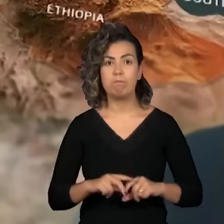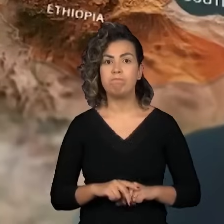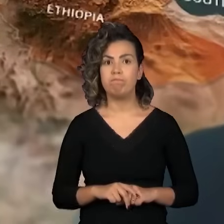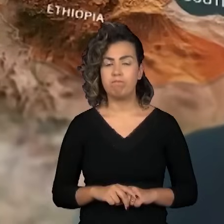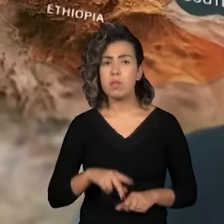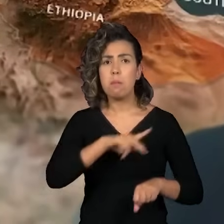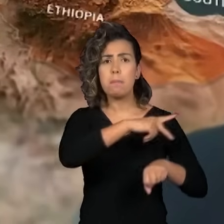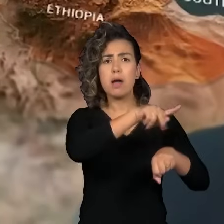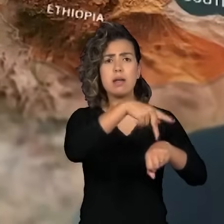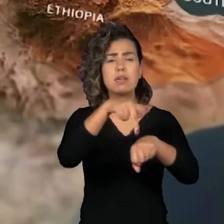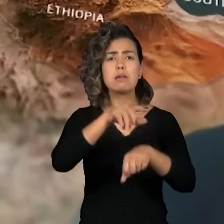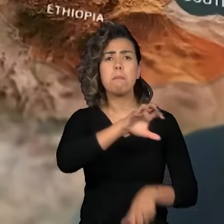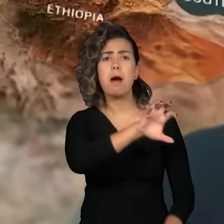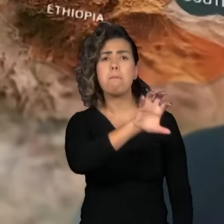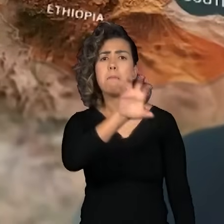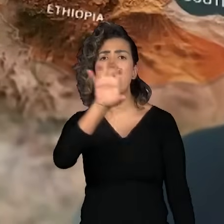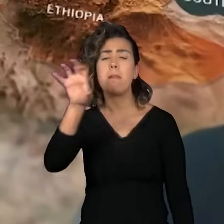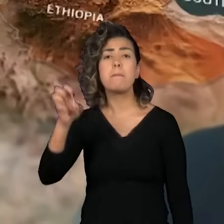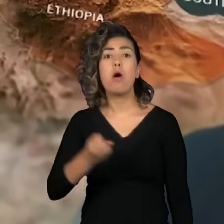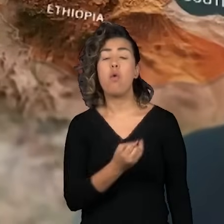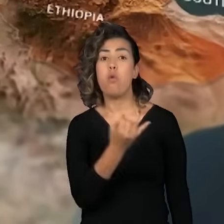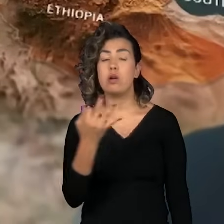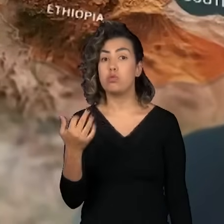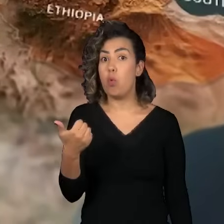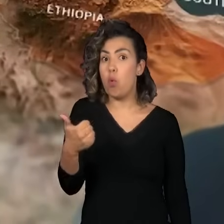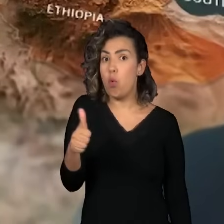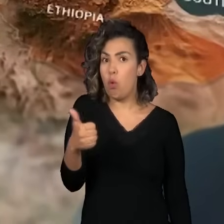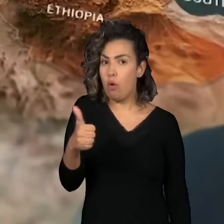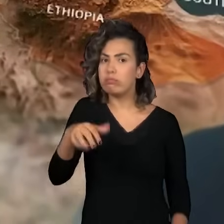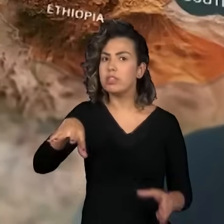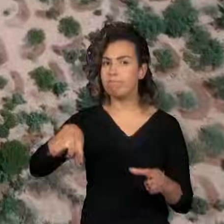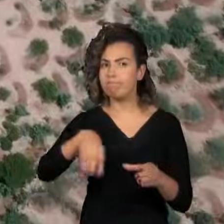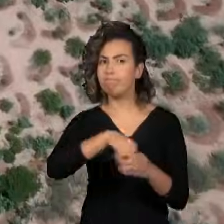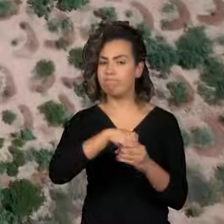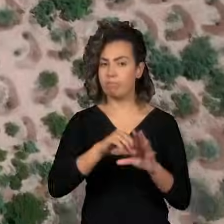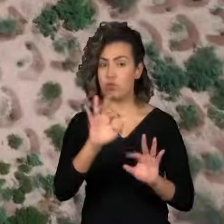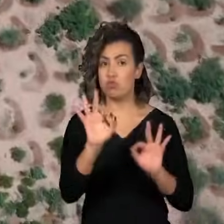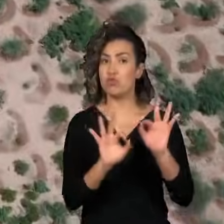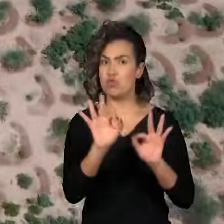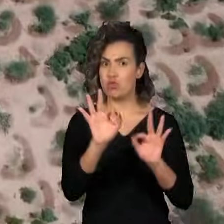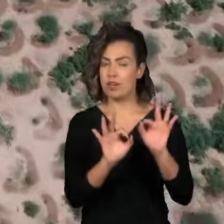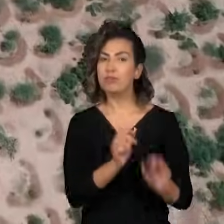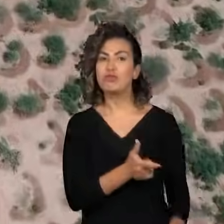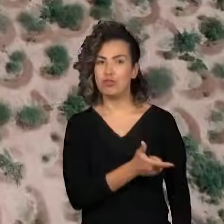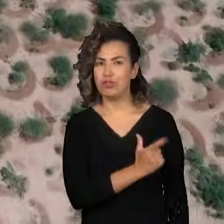11 países do continente africano integram o projeto ambicioso.